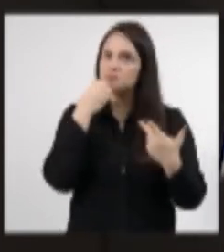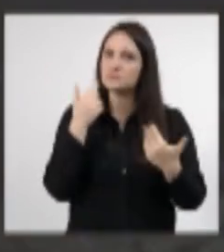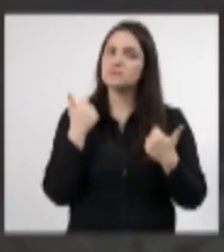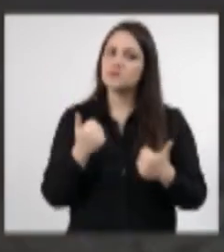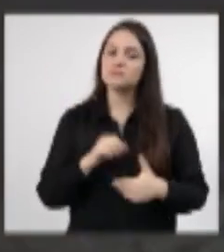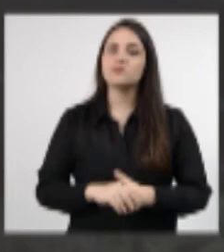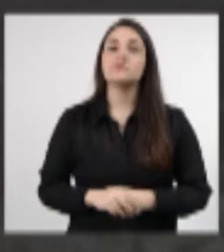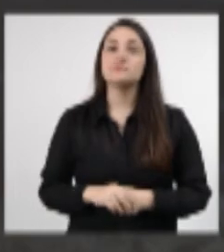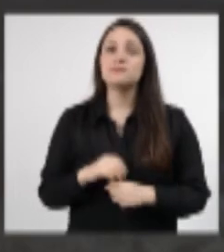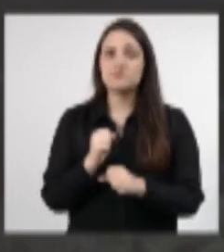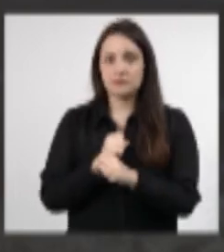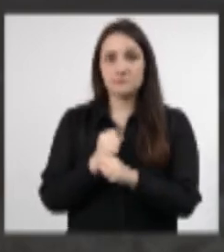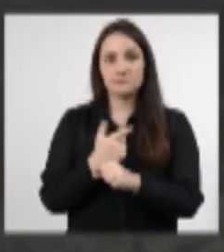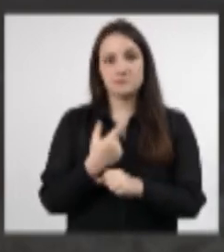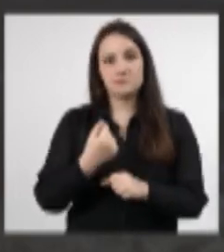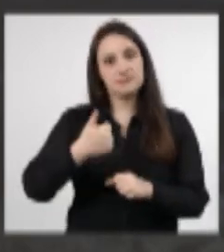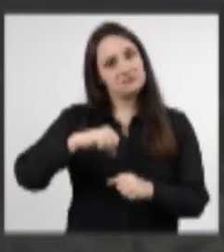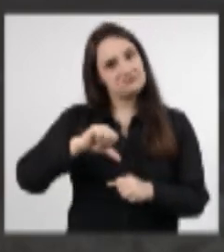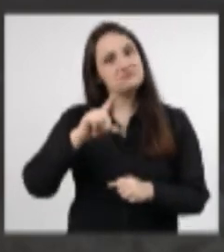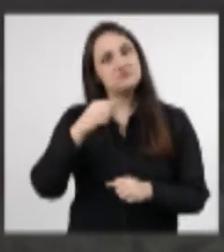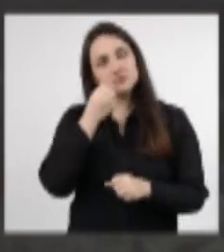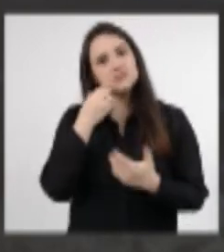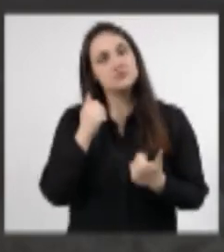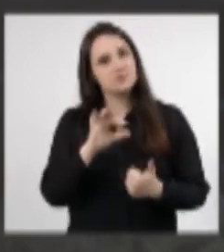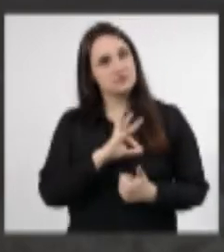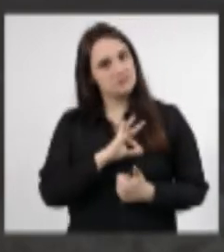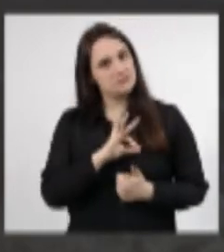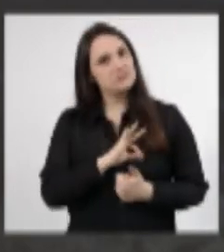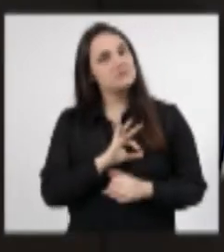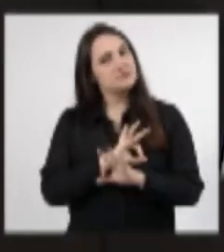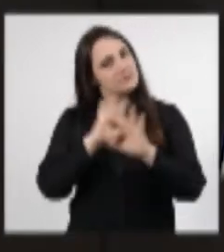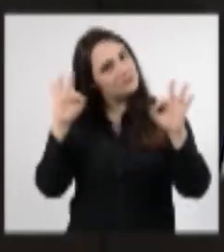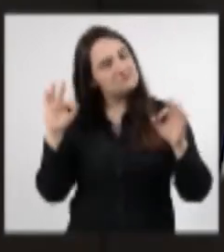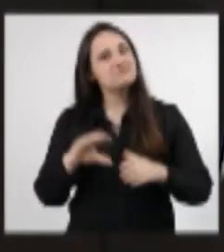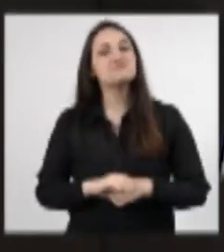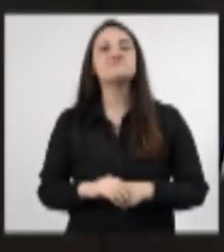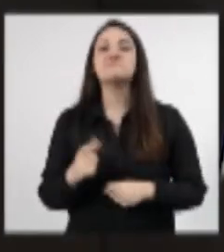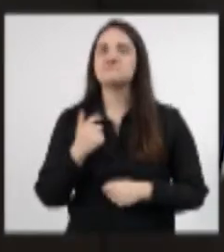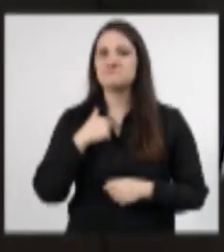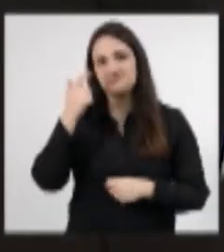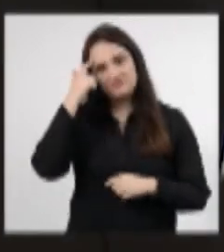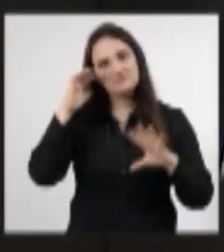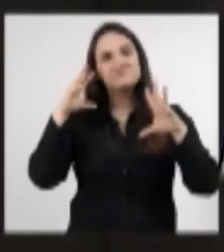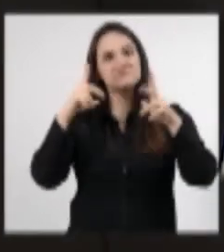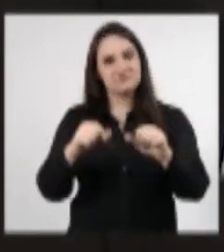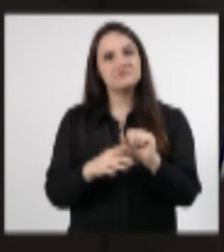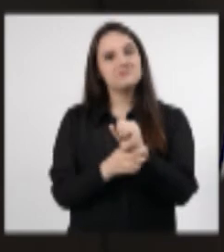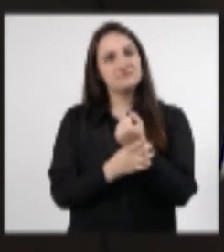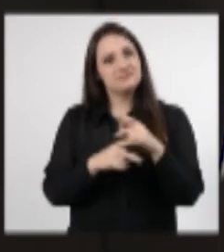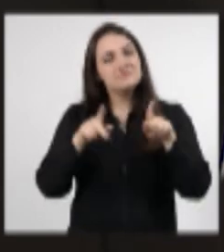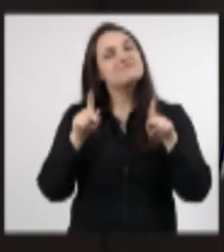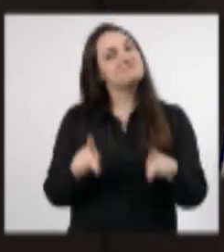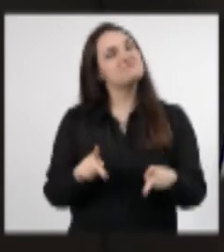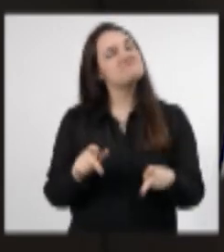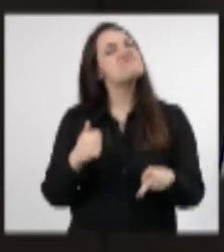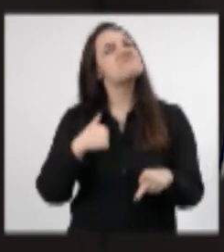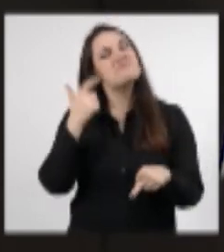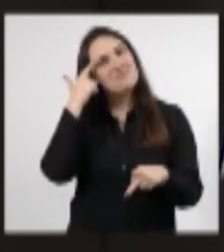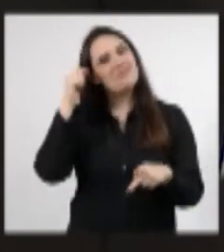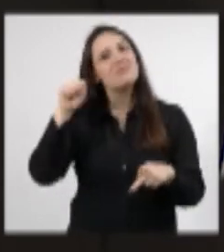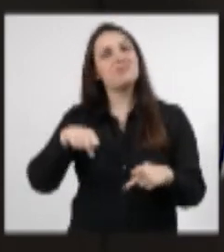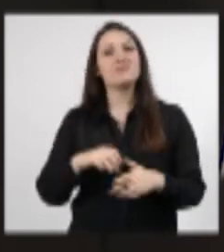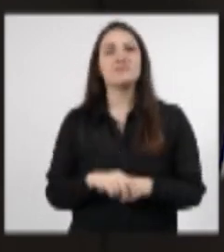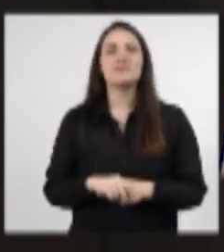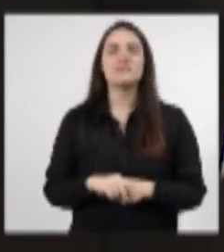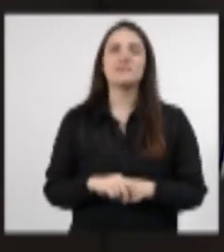né? O ano de 2019 realmente foi da Polícia Civil de Mato Grosso do Sul, né? Sim, acho que a todas as forças de segurança pública, mas